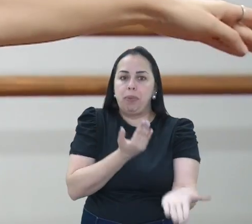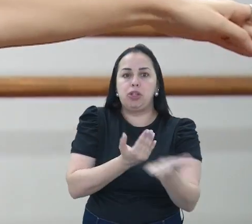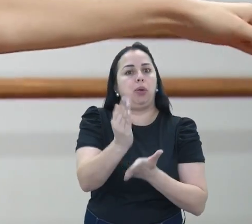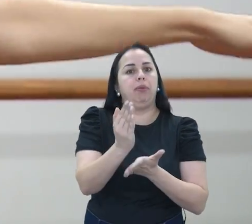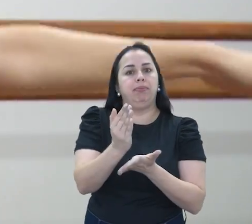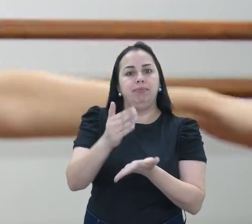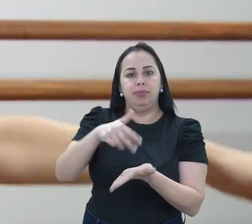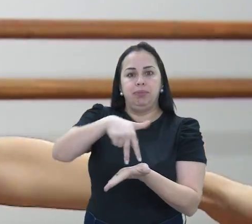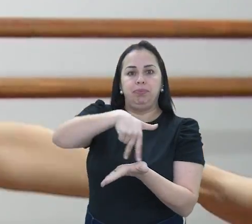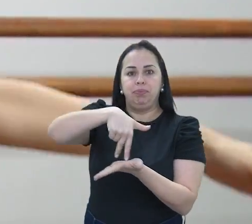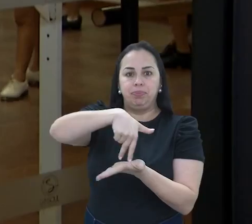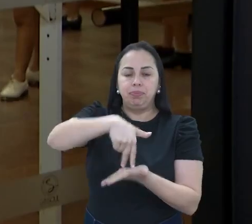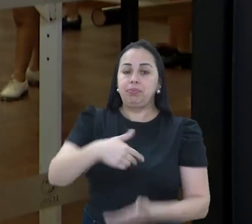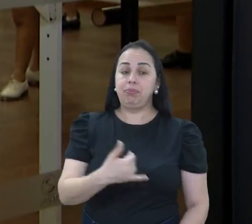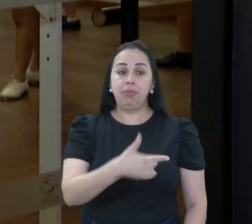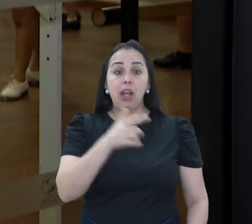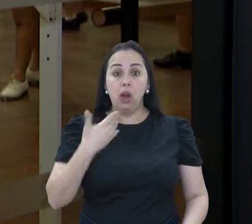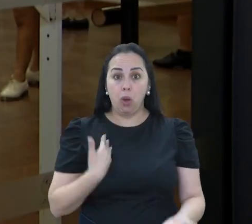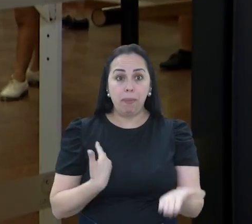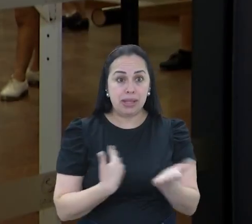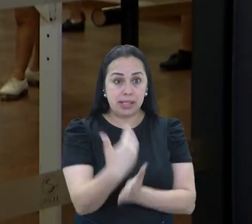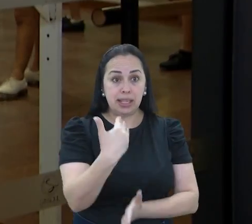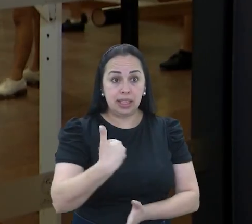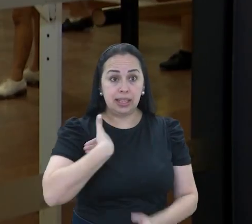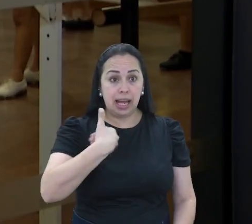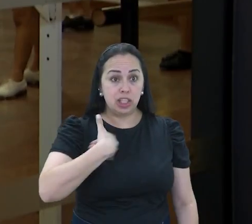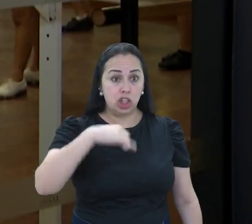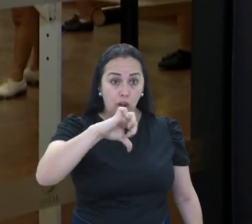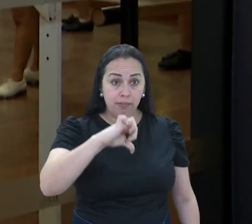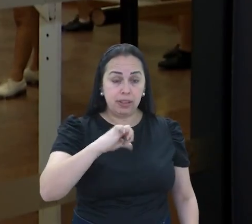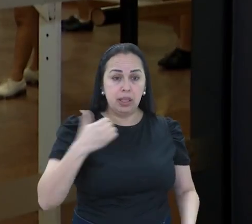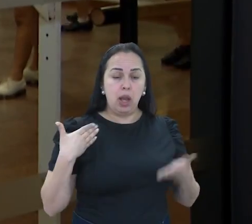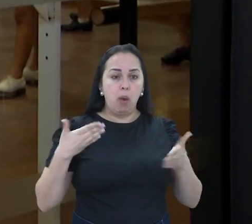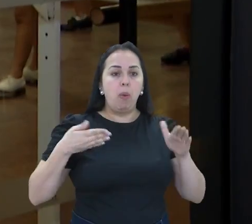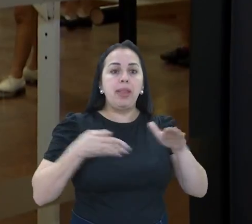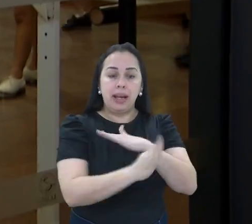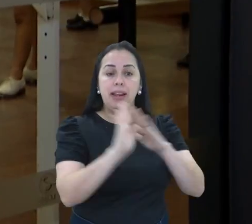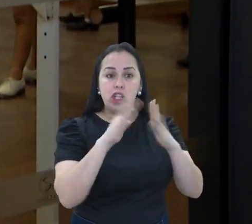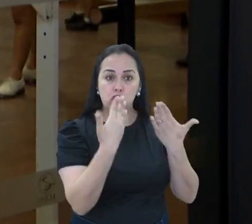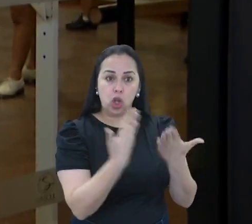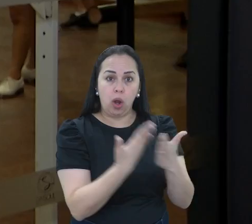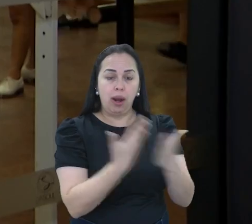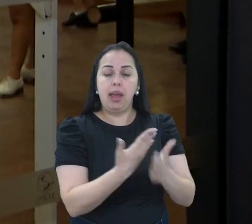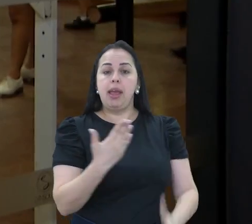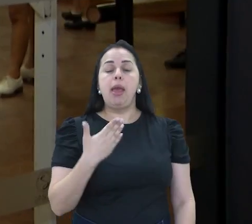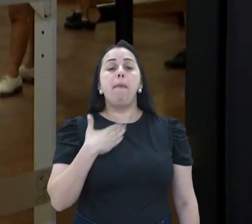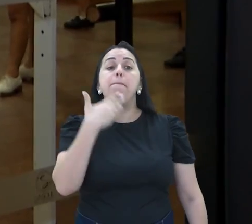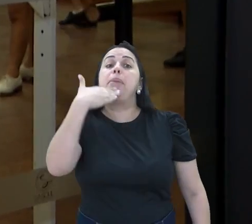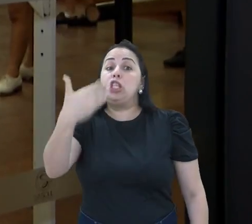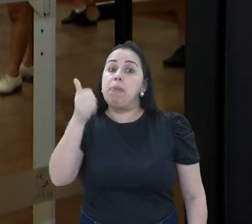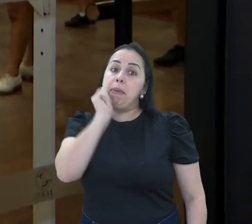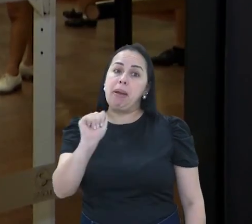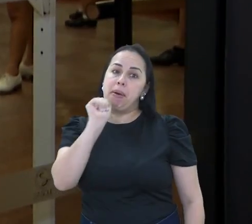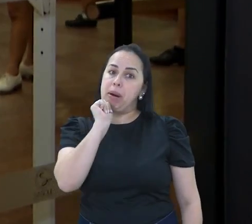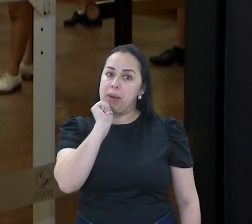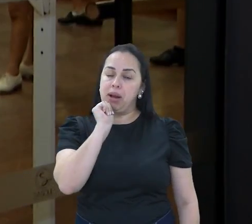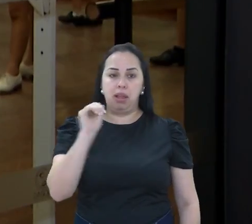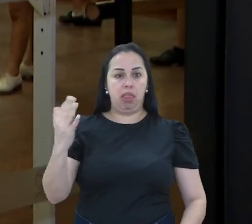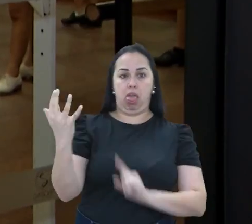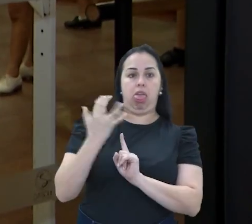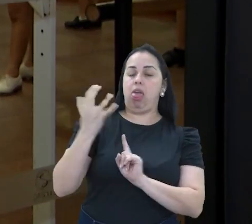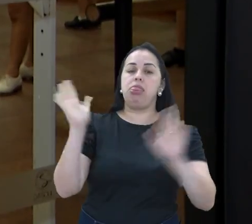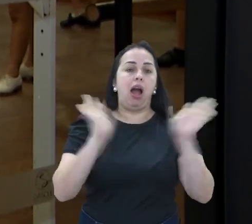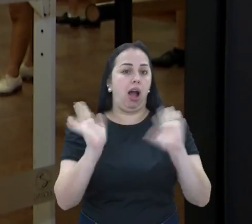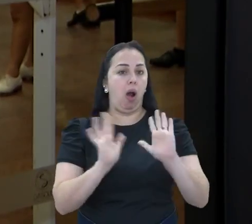iniciasse a trajetória. Foi com 9 anos que eu entrei na minha primeira academia. Eu estava até conversando com a minha mãe e eu pedi para ela para fazer, não foi